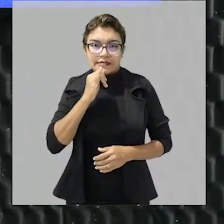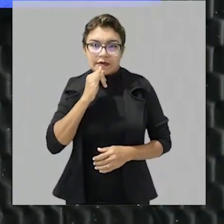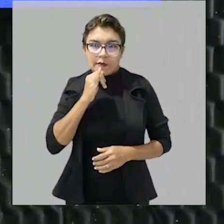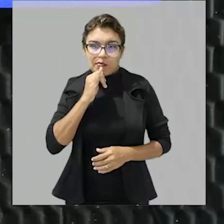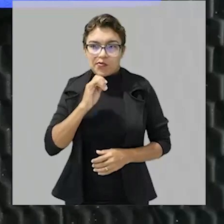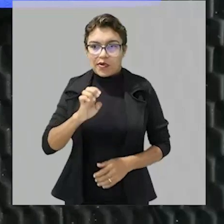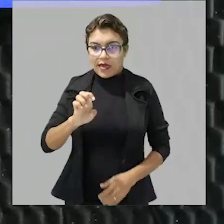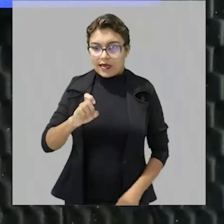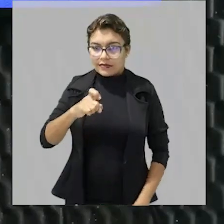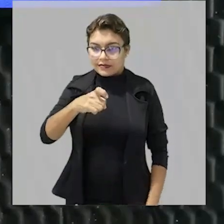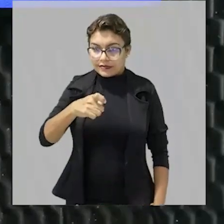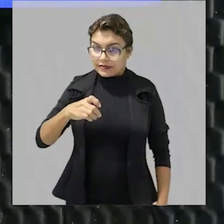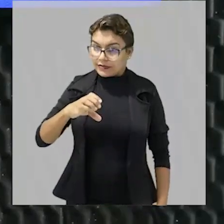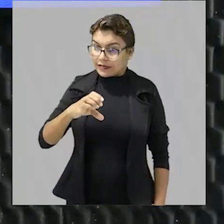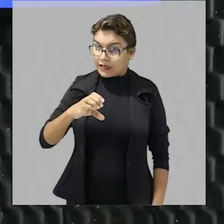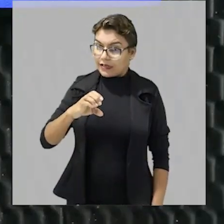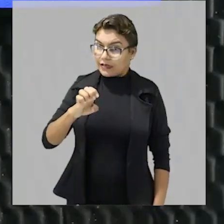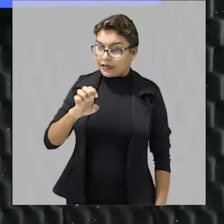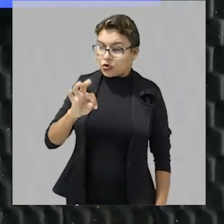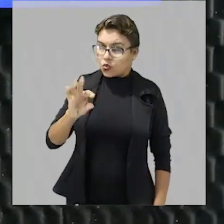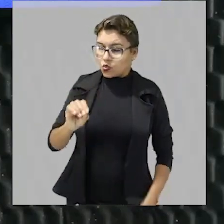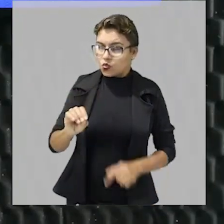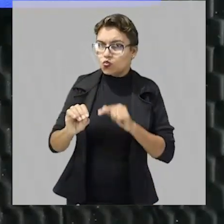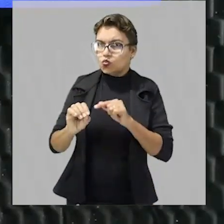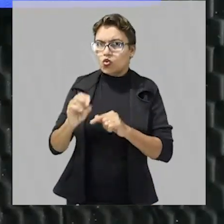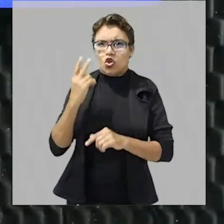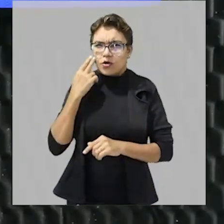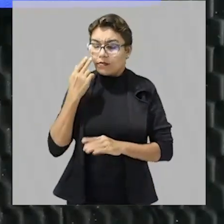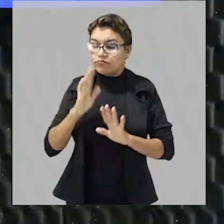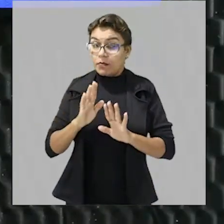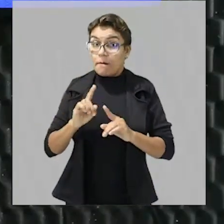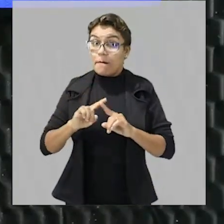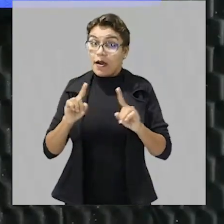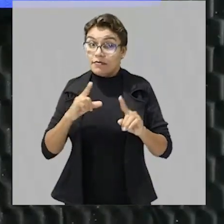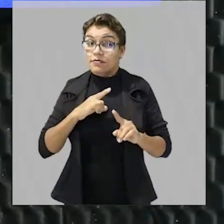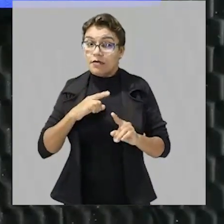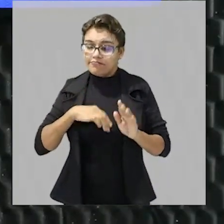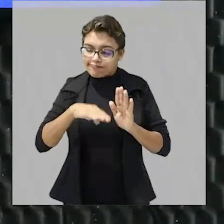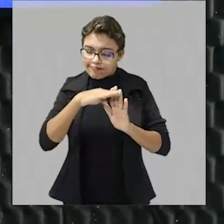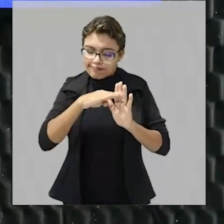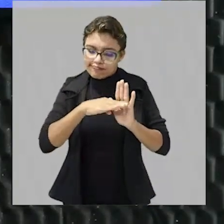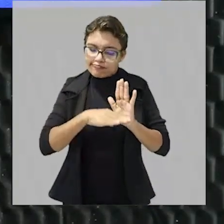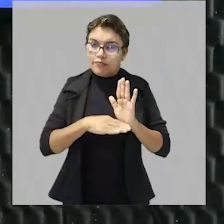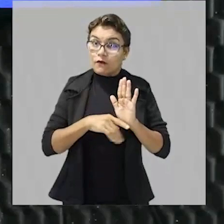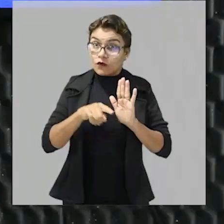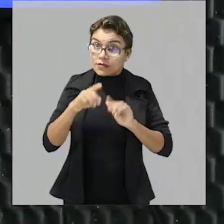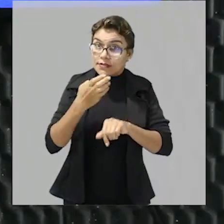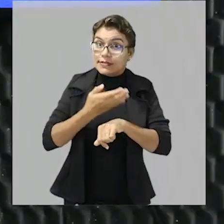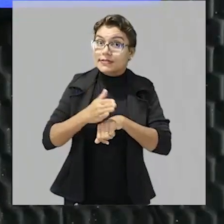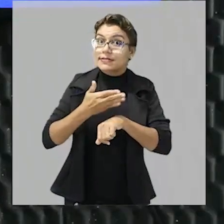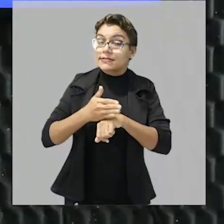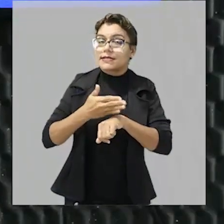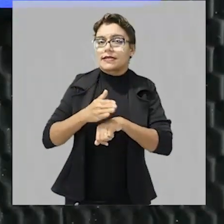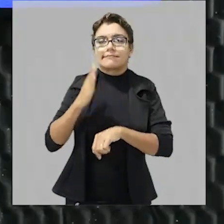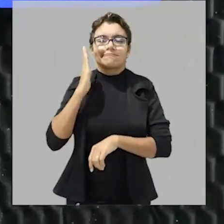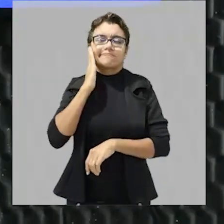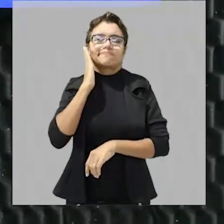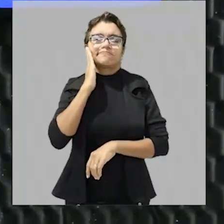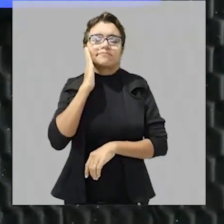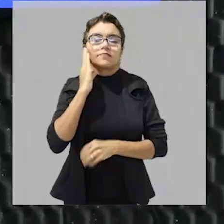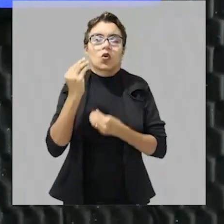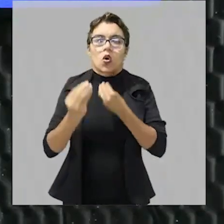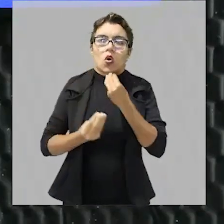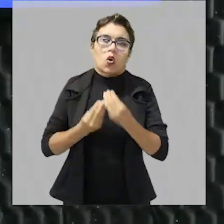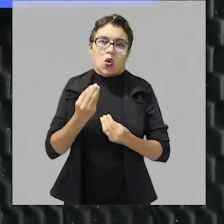a reformulação das construções, tá bom? Então, eu já posso usar a palavra próprio, dependendo do